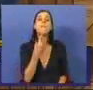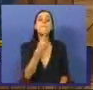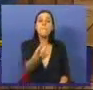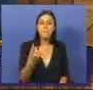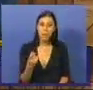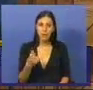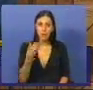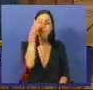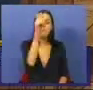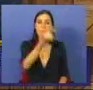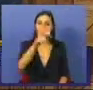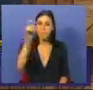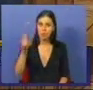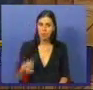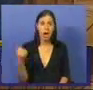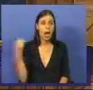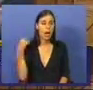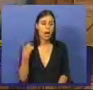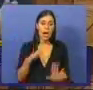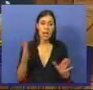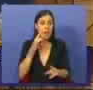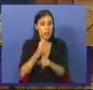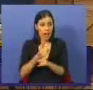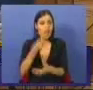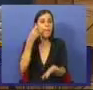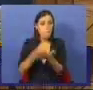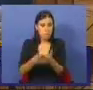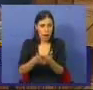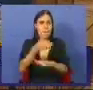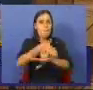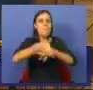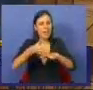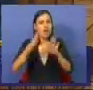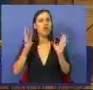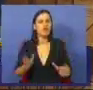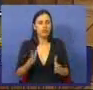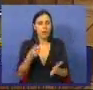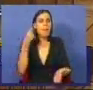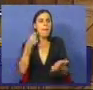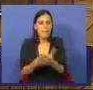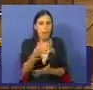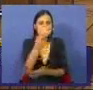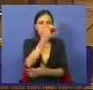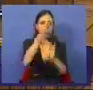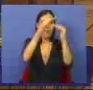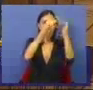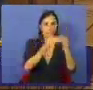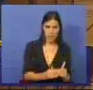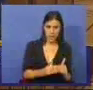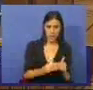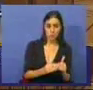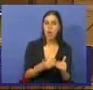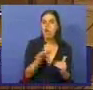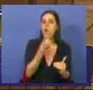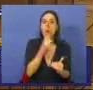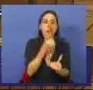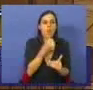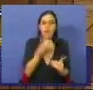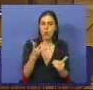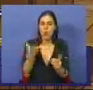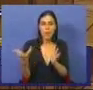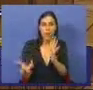é, as pessoas ficaram sem a casa que já tinham pago em parte. Pagam 20% menos. E como é que vão